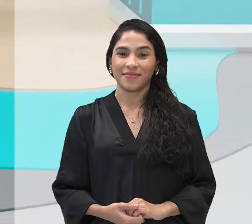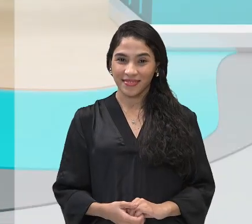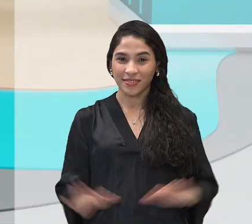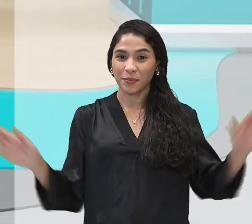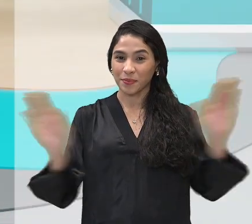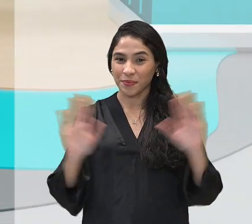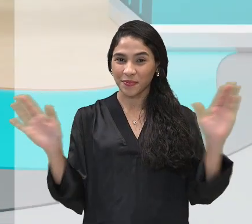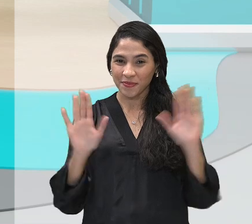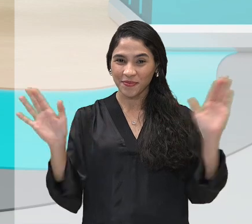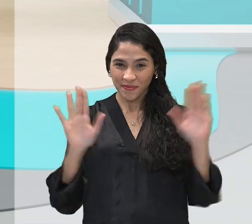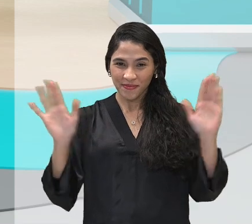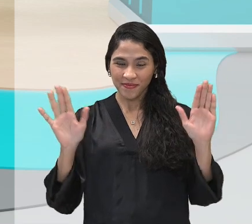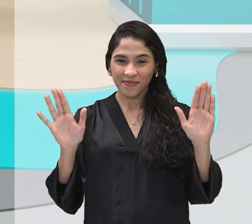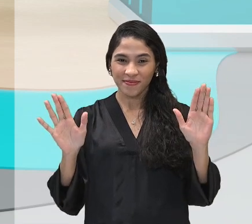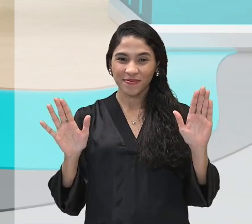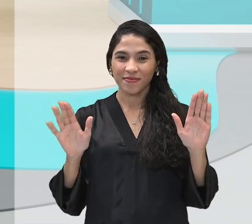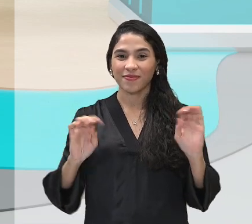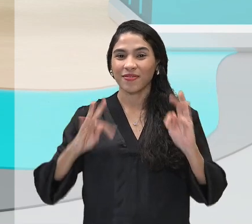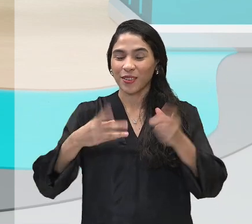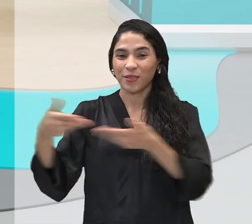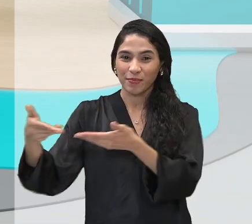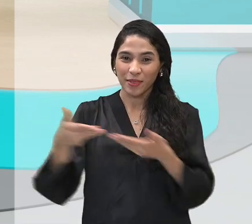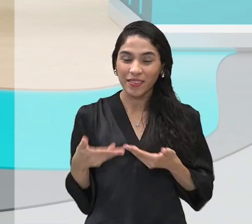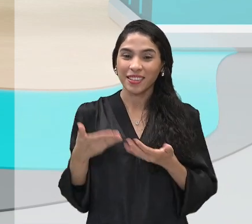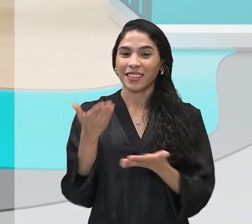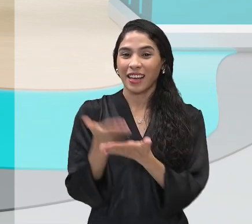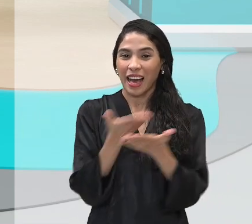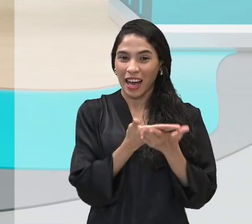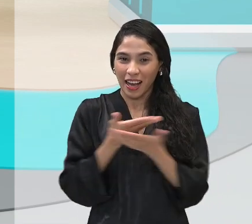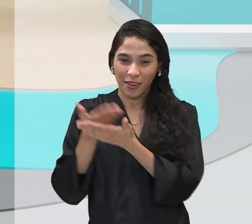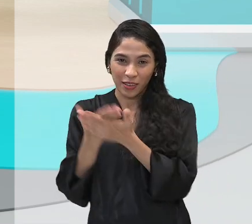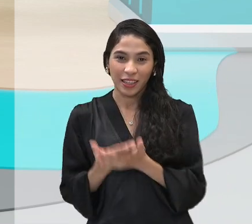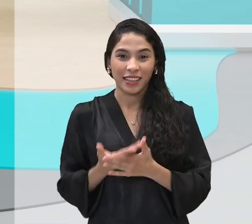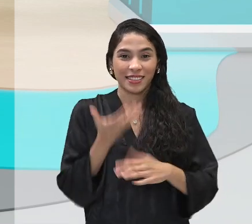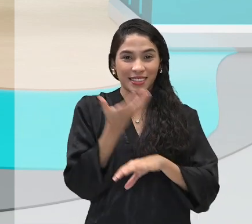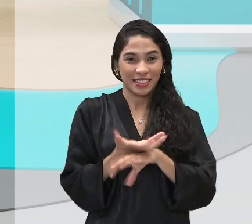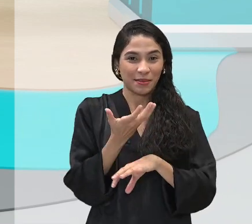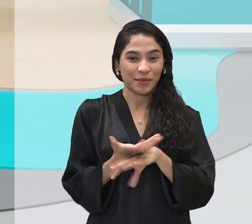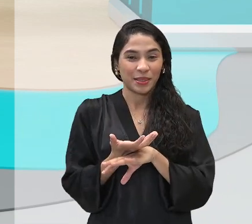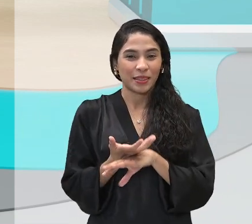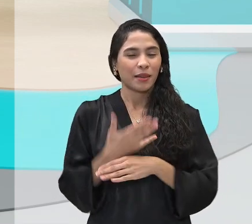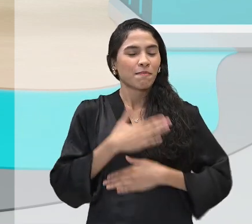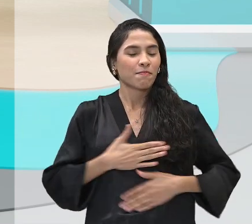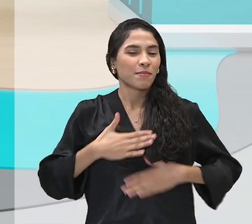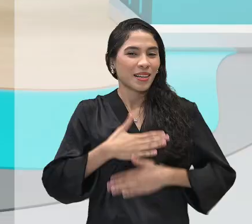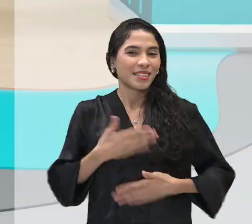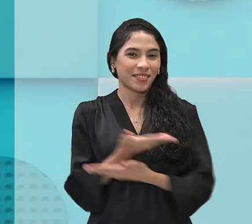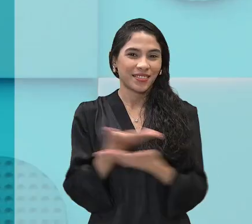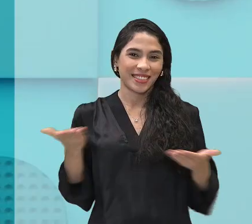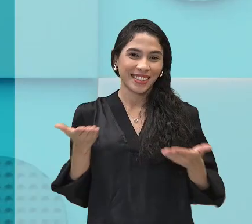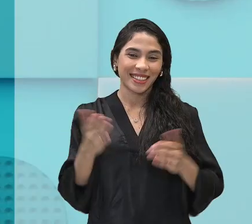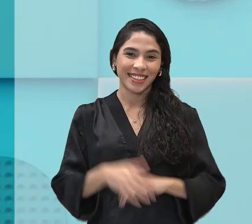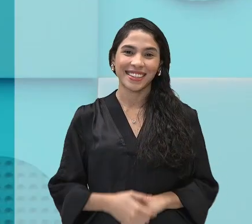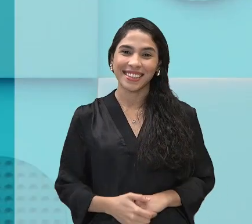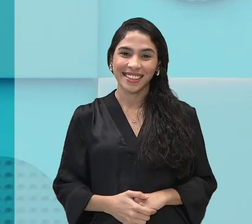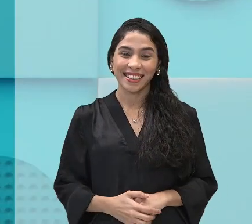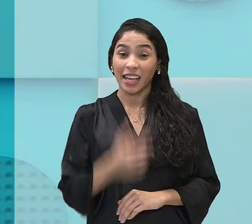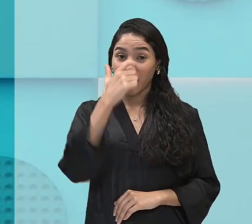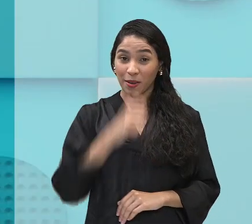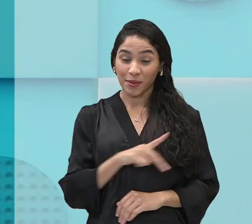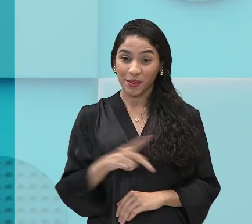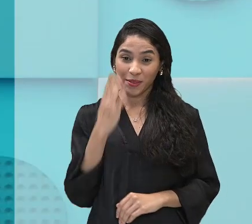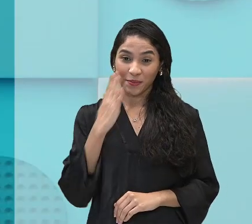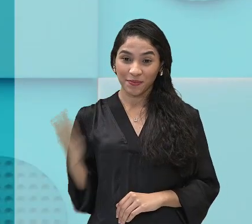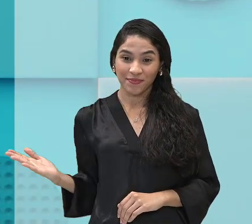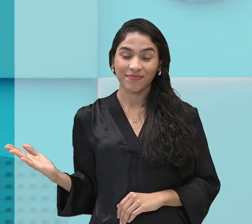Olá, sejam todos muito bem-vindos a mais uma aula do nosso componente. É um prazer ter todos vocês aqui. Eu sou o professor